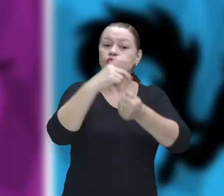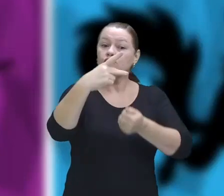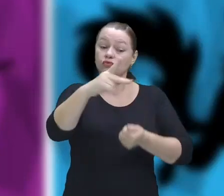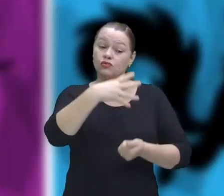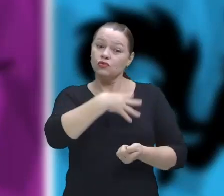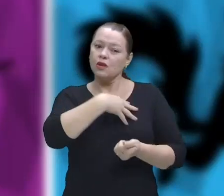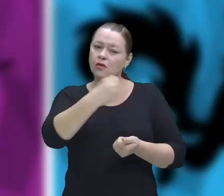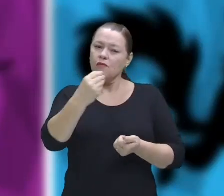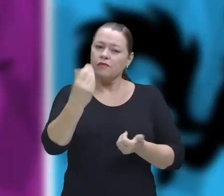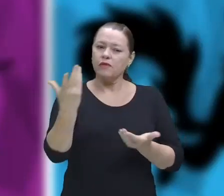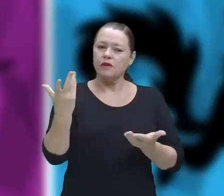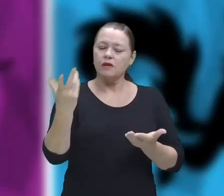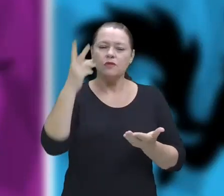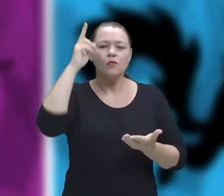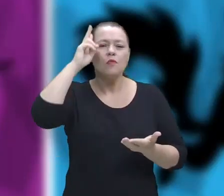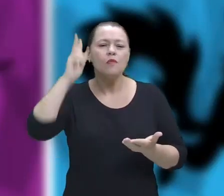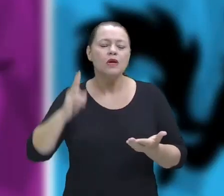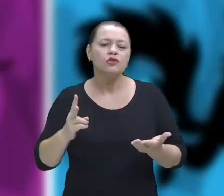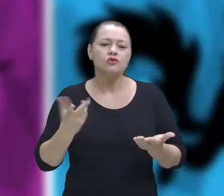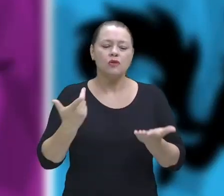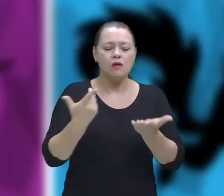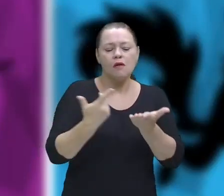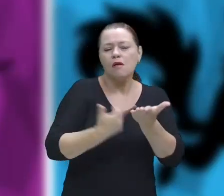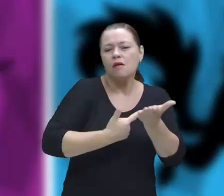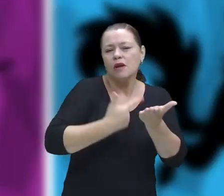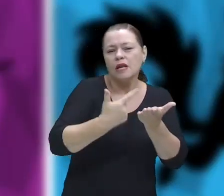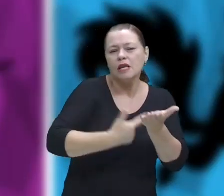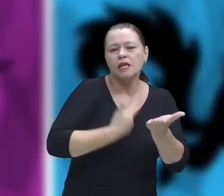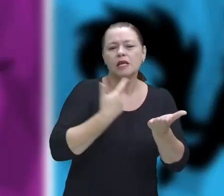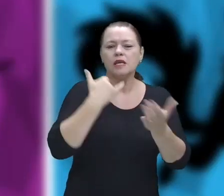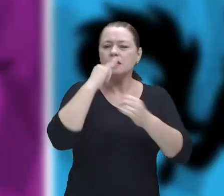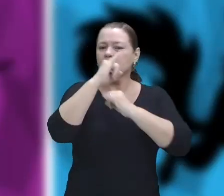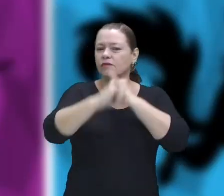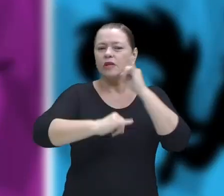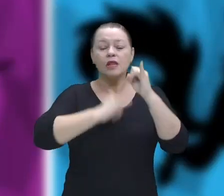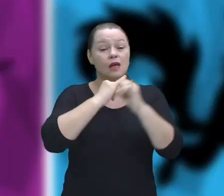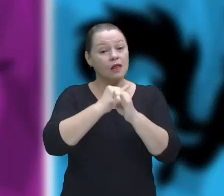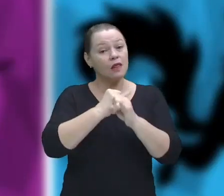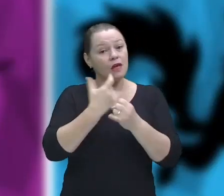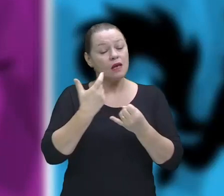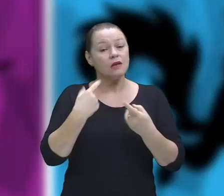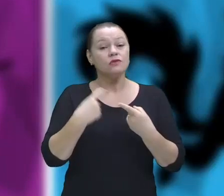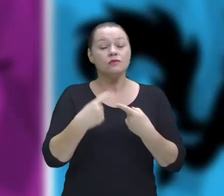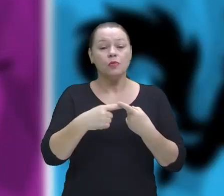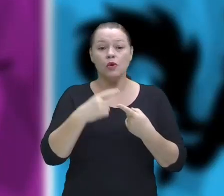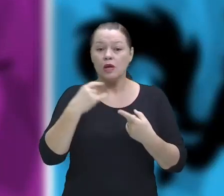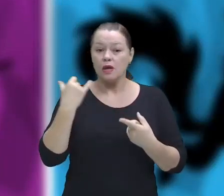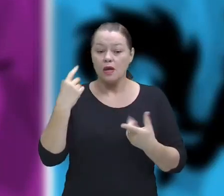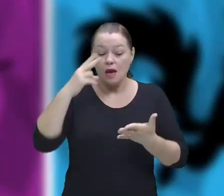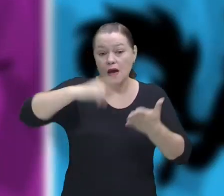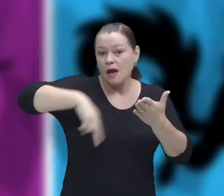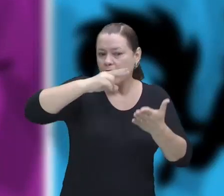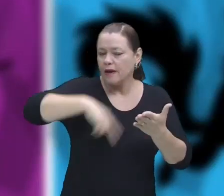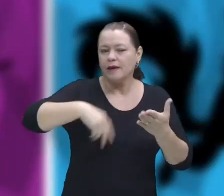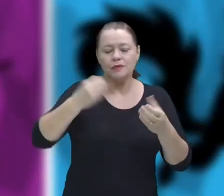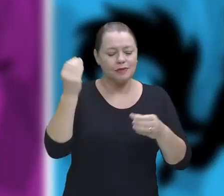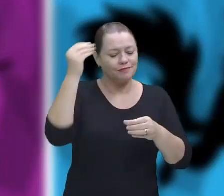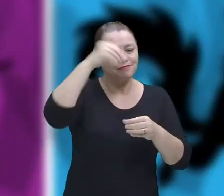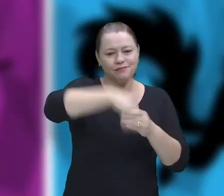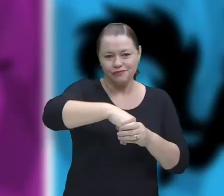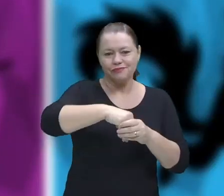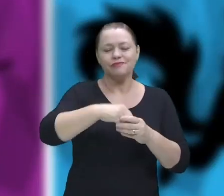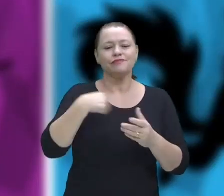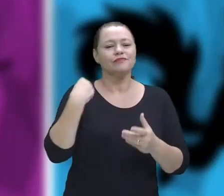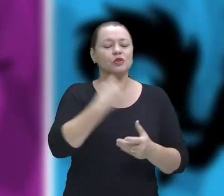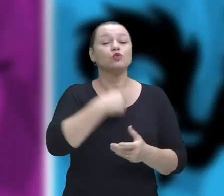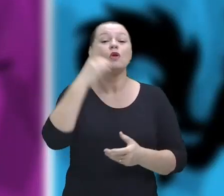história nova, pesquise em livros, na internet. A leitura tem que fazer parte do nosso dia a dia,